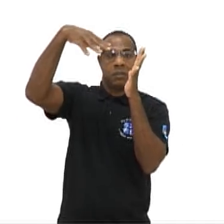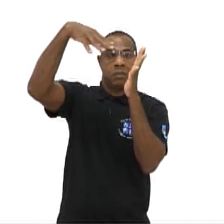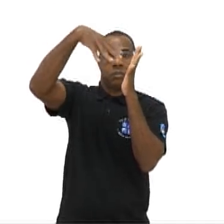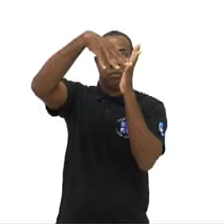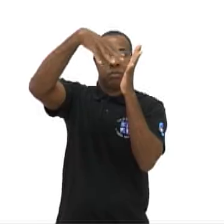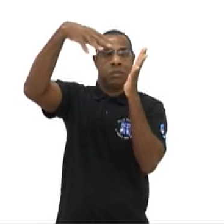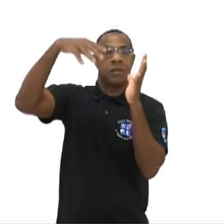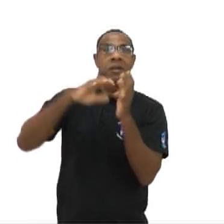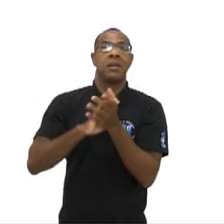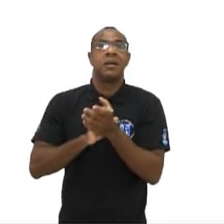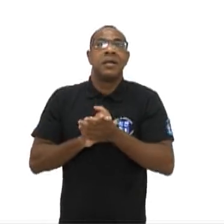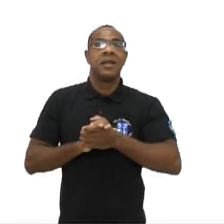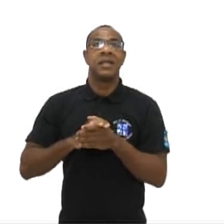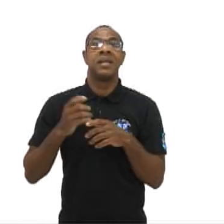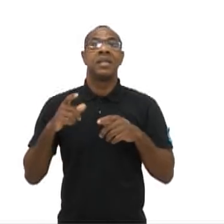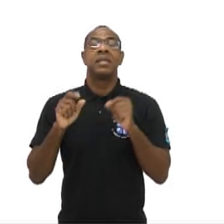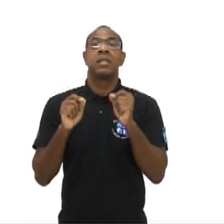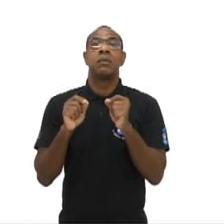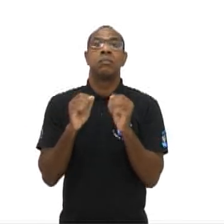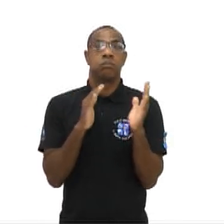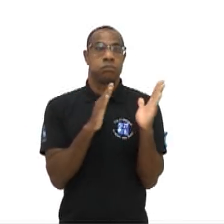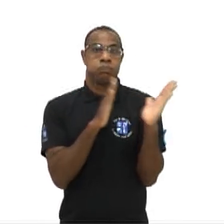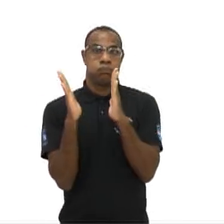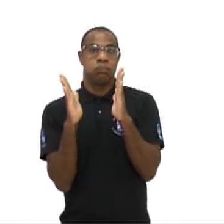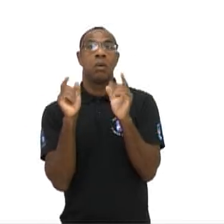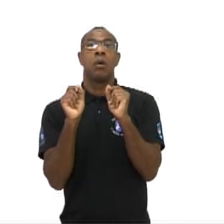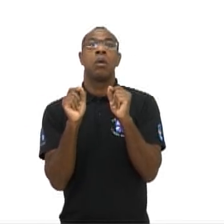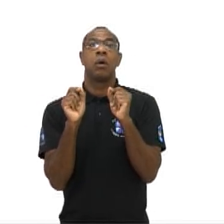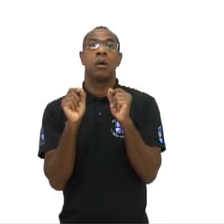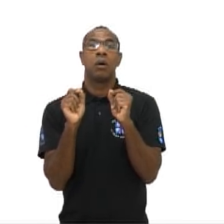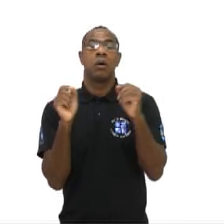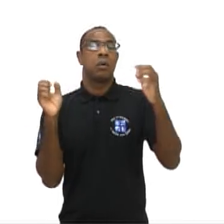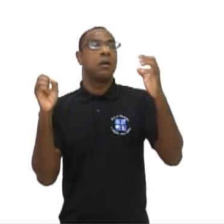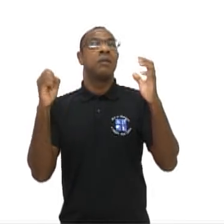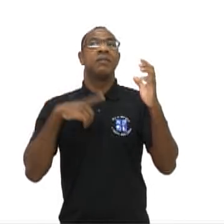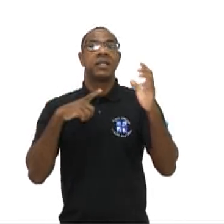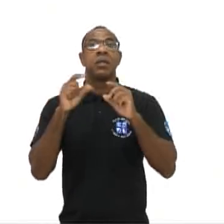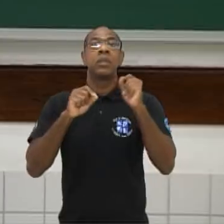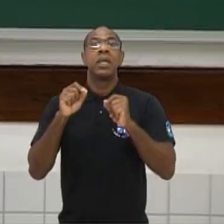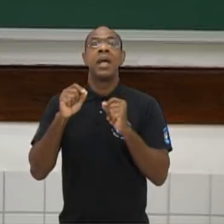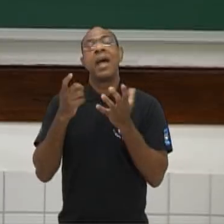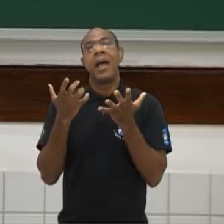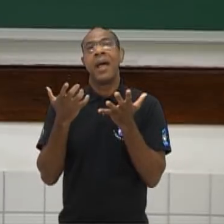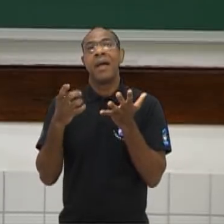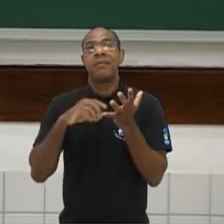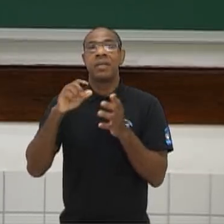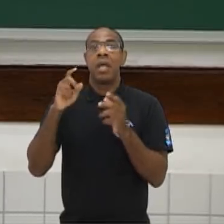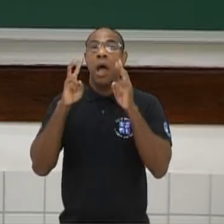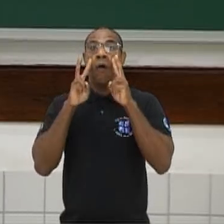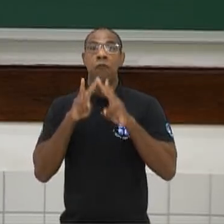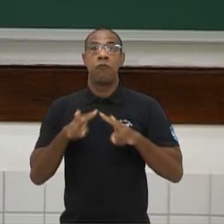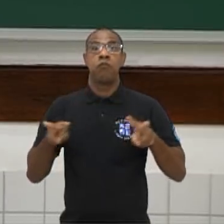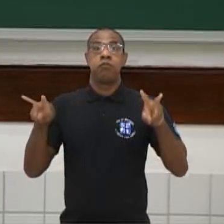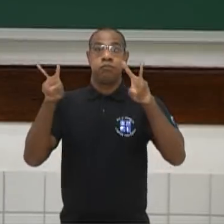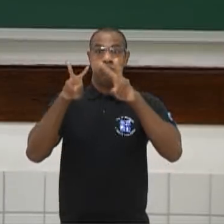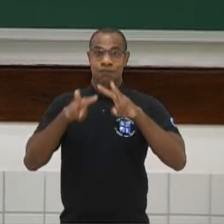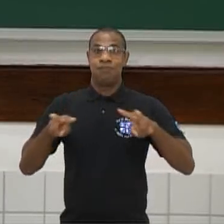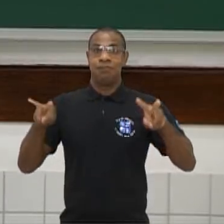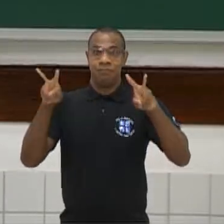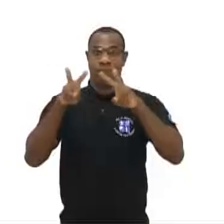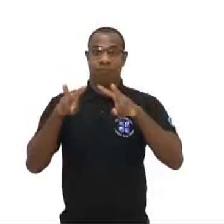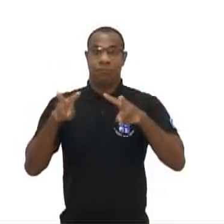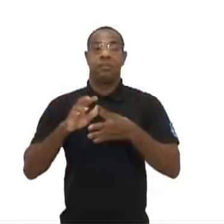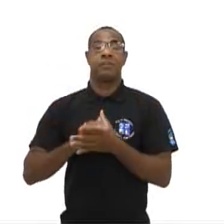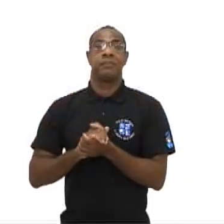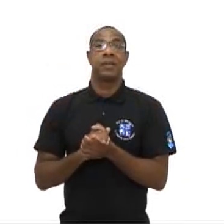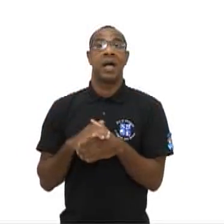o objeto, que é o feixe 1, e desloca para o anteparo, aonde você vai ter a situação de visualização, certo? Agora ali,